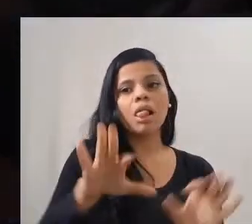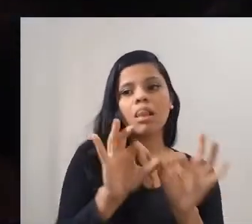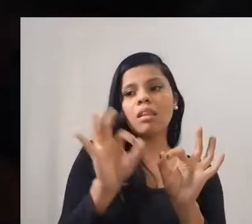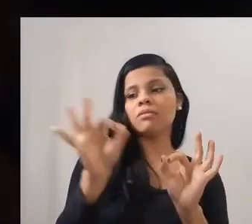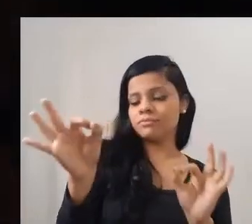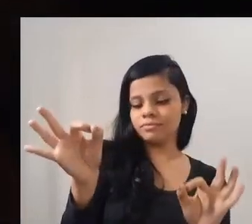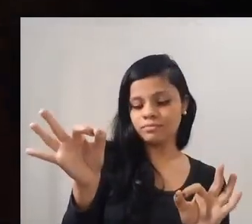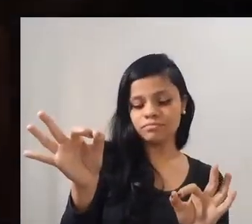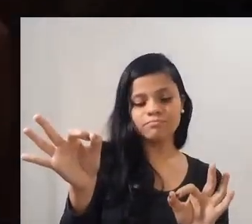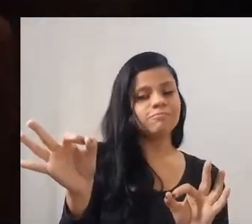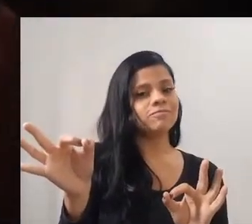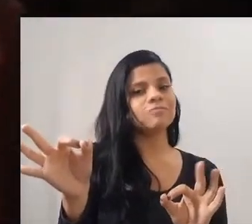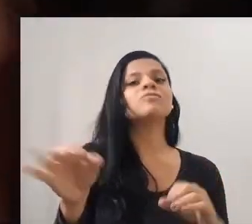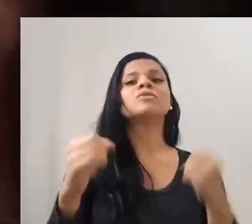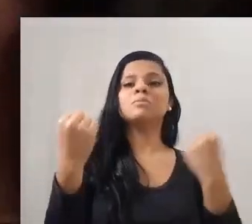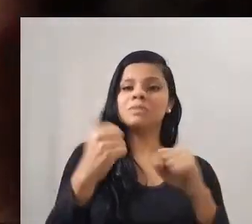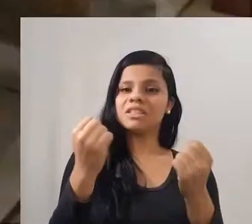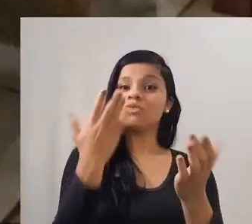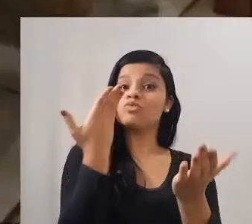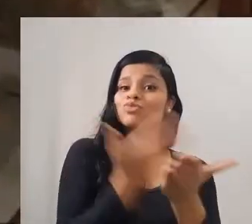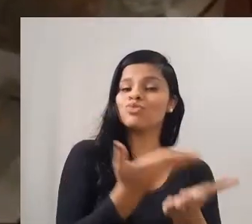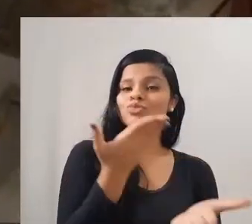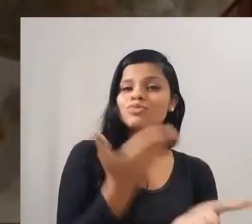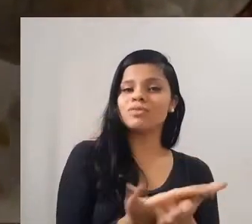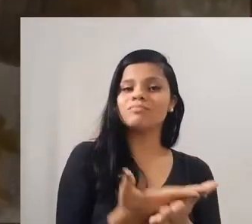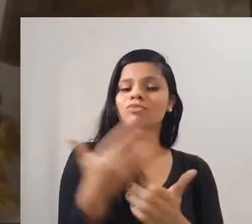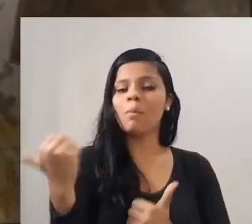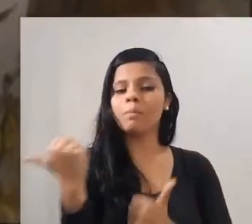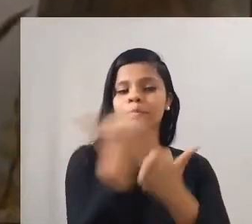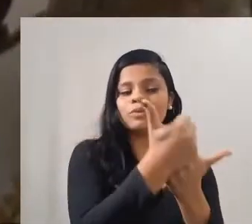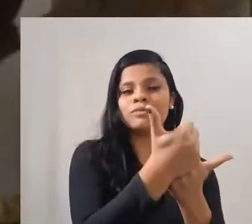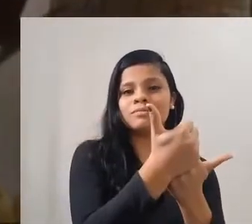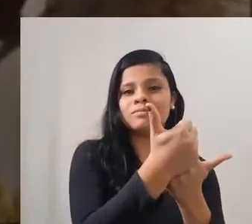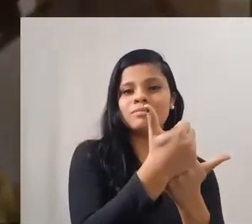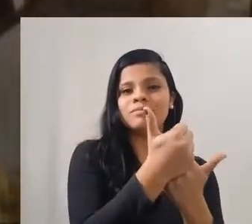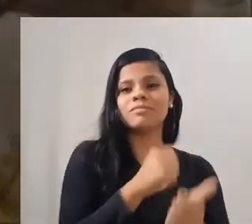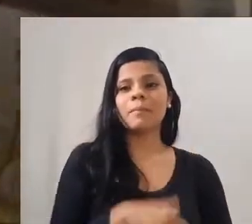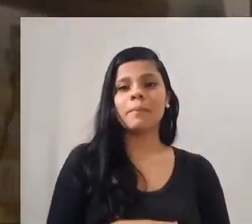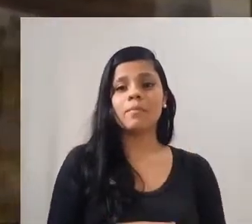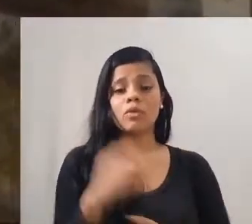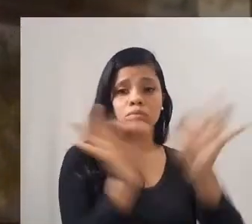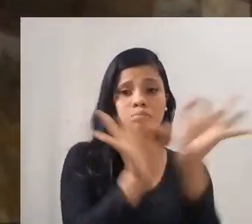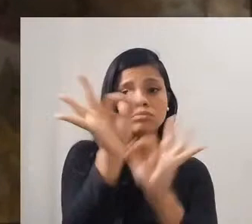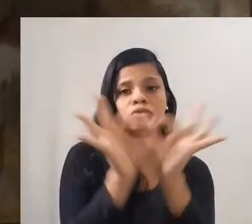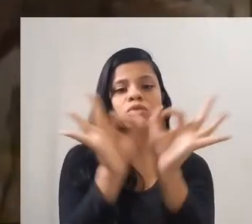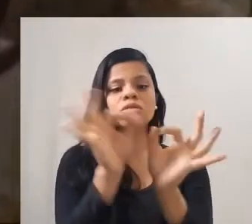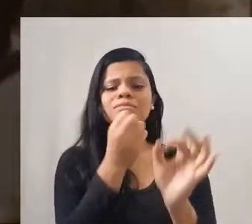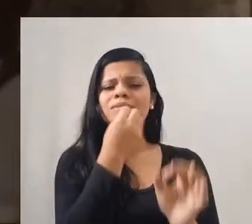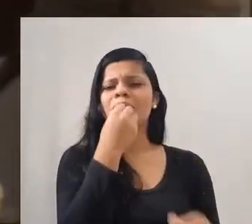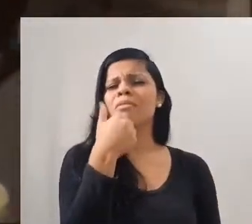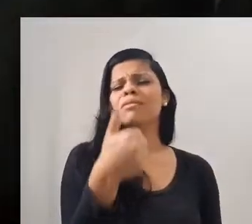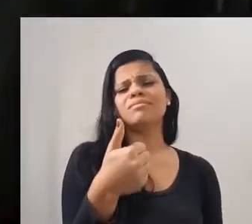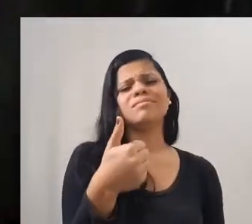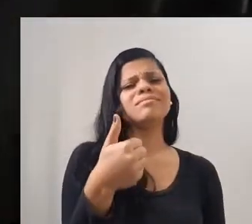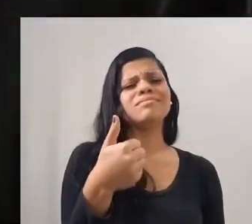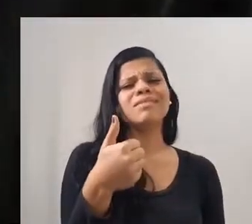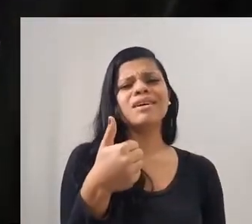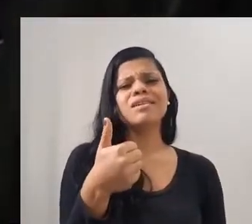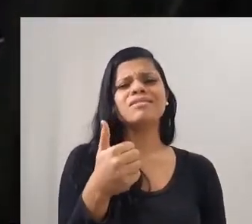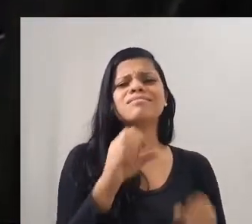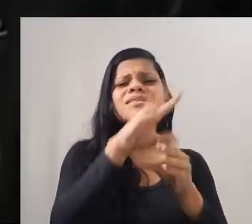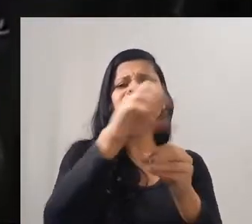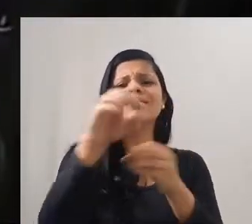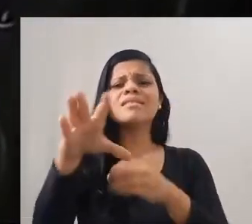disto, e, realmente, não ficaram. O legado que esse projeto deixa é como se pode fazer uma